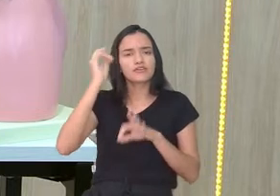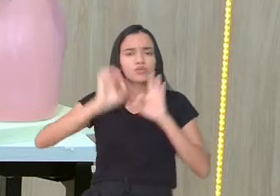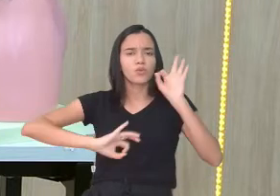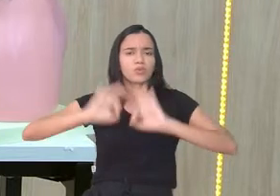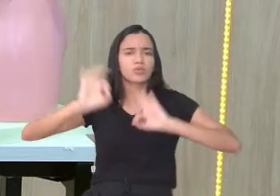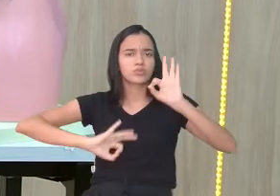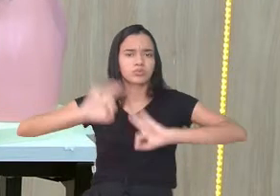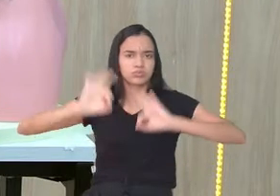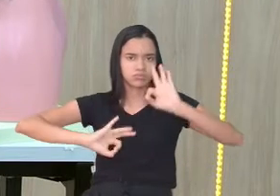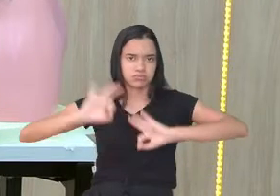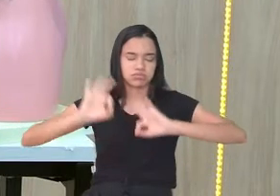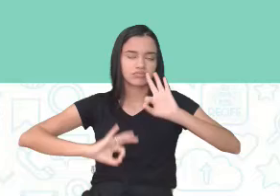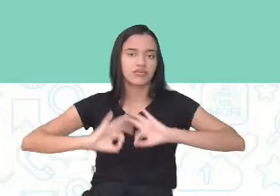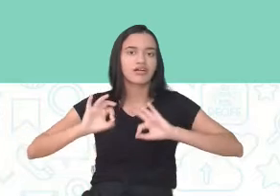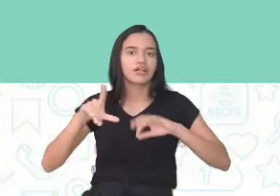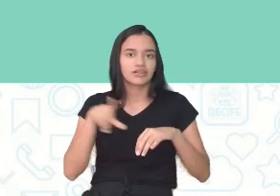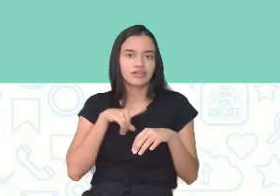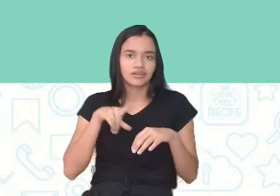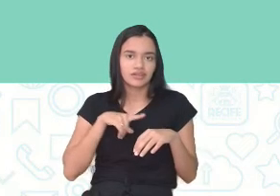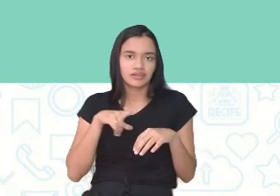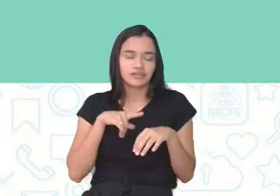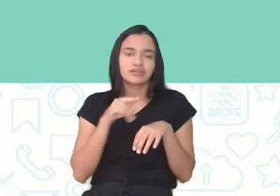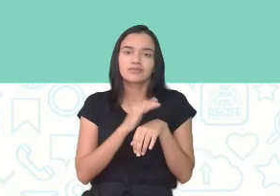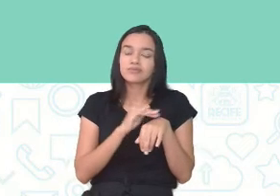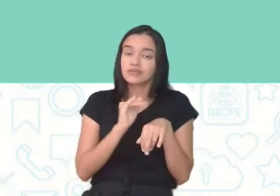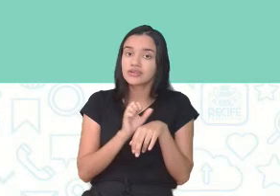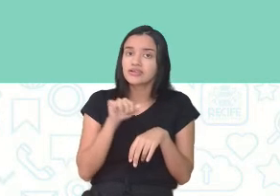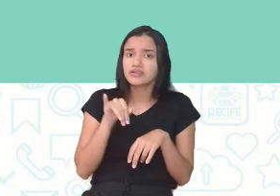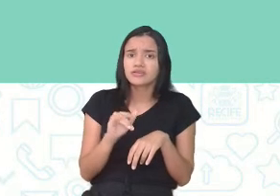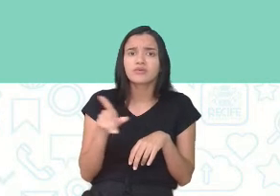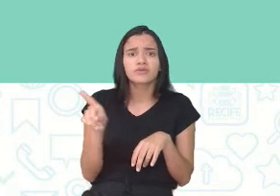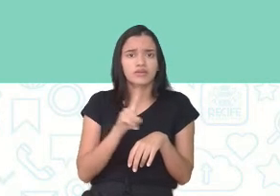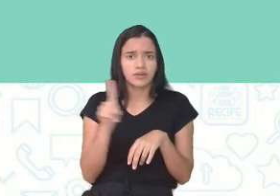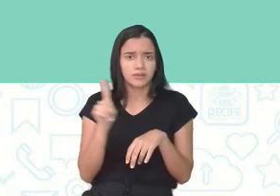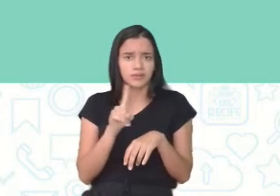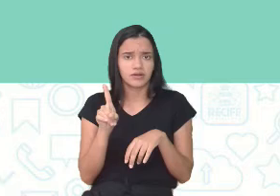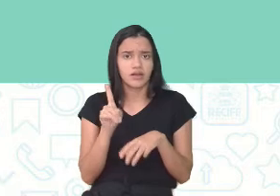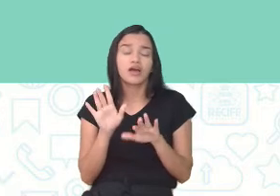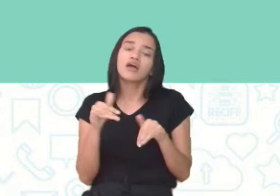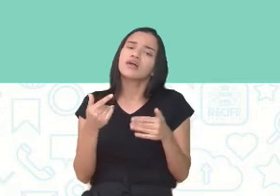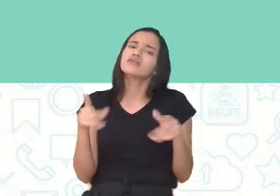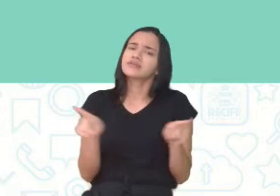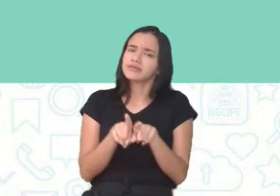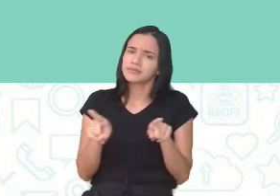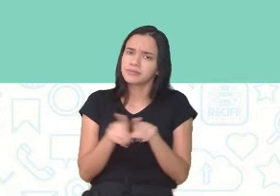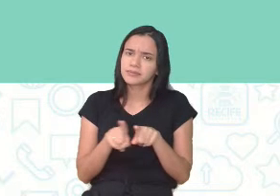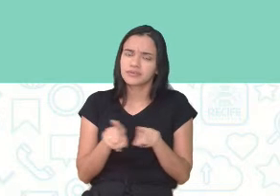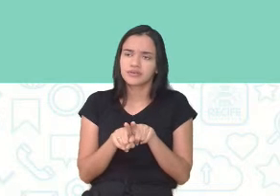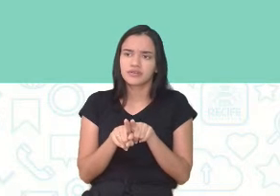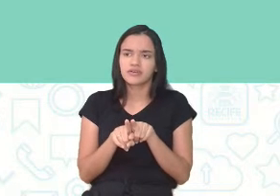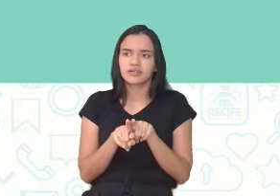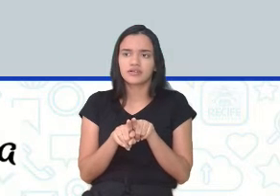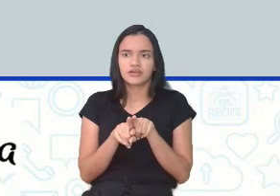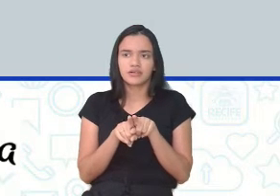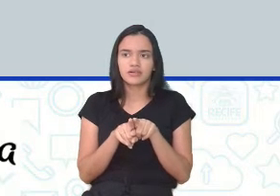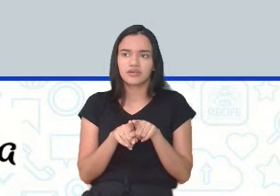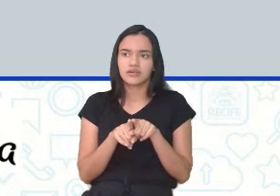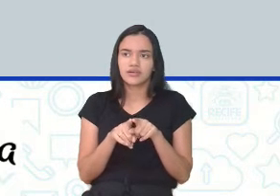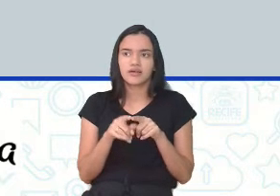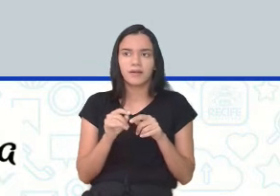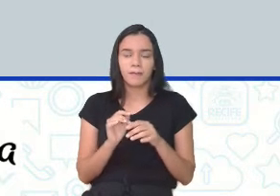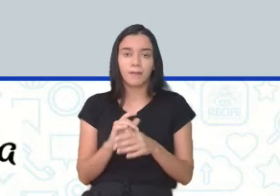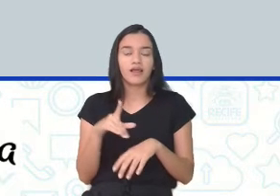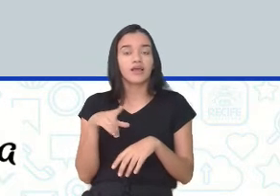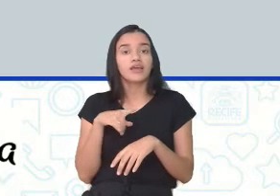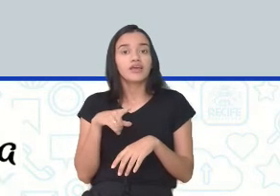bem planejado, deve ser bem acolhida. E se não, gente, também deve ser bem acolhida aquela criança, aquele novo ser